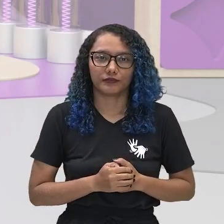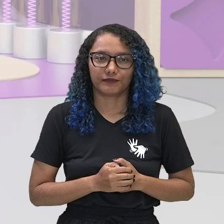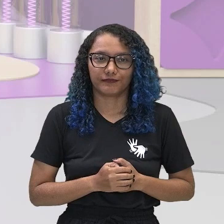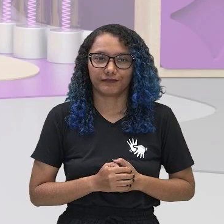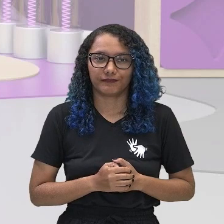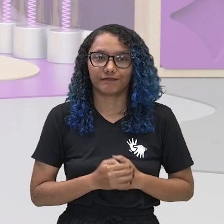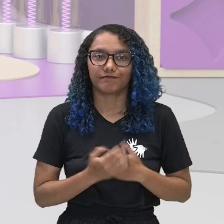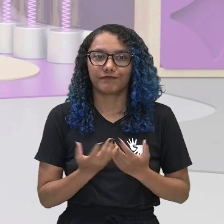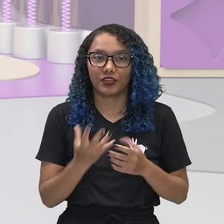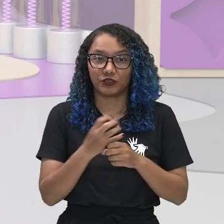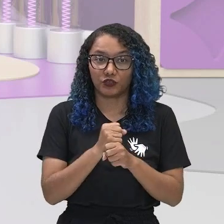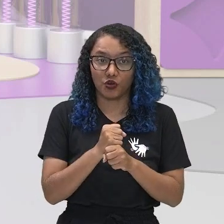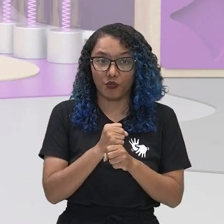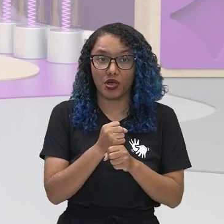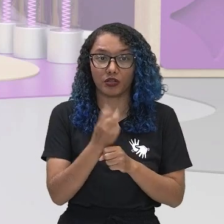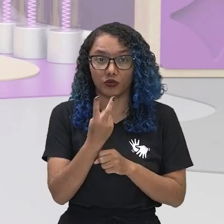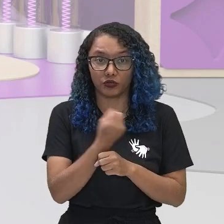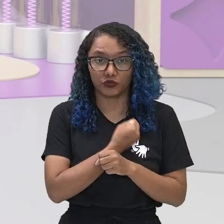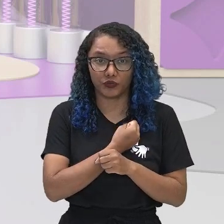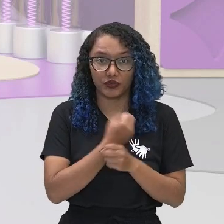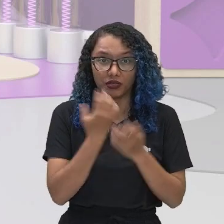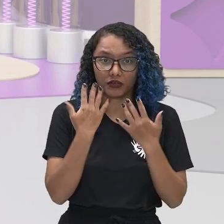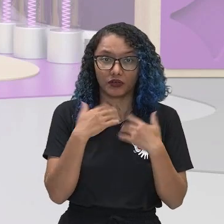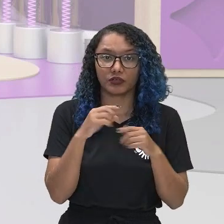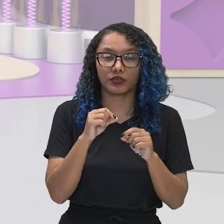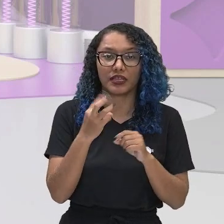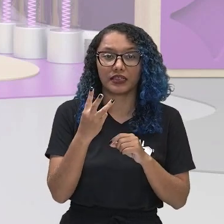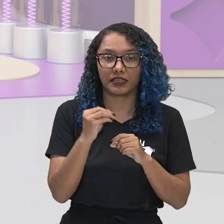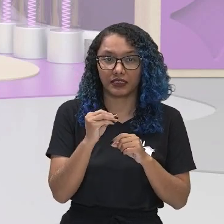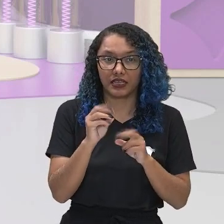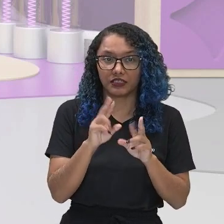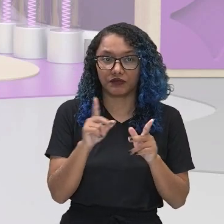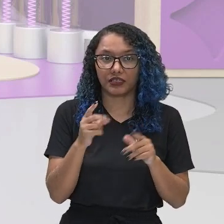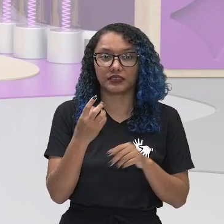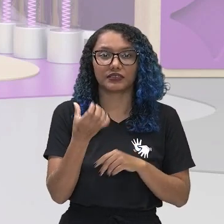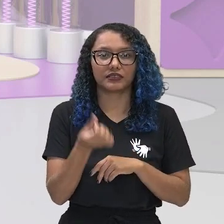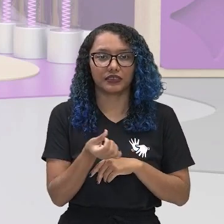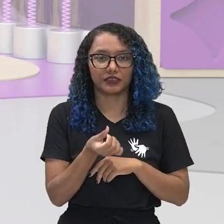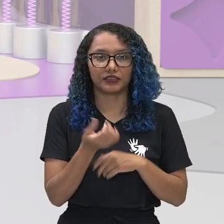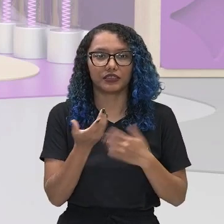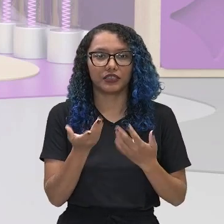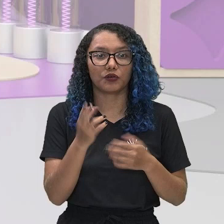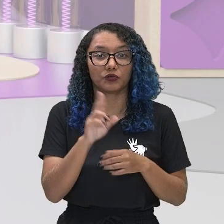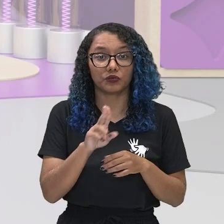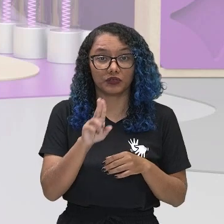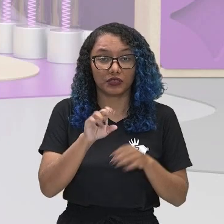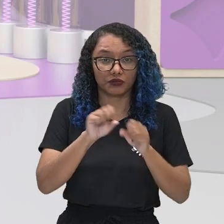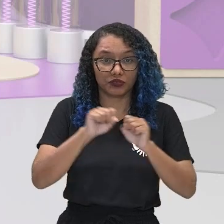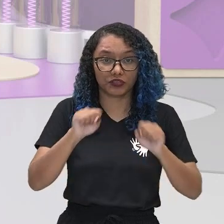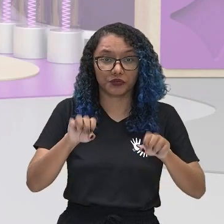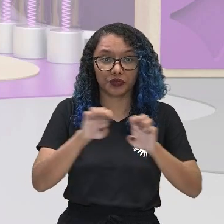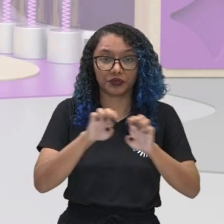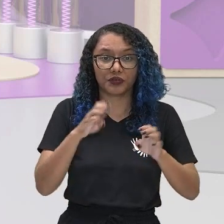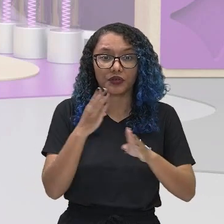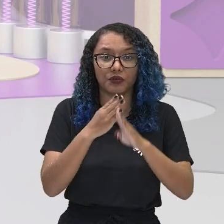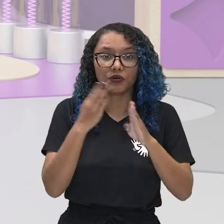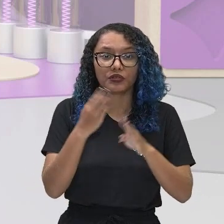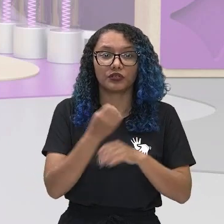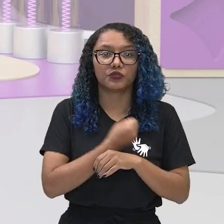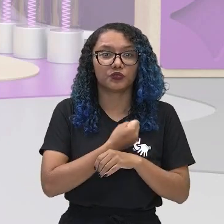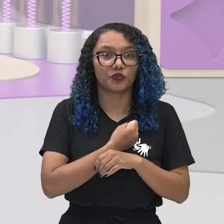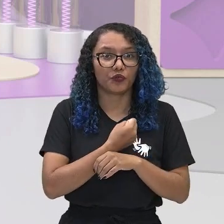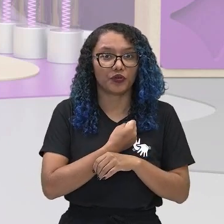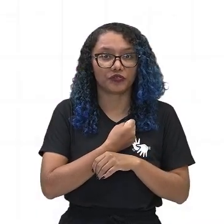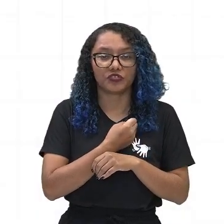números naturais é 30 e a diferença entre eles é 6. Através de um sistema de equações, determine os números